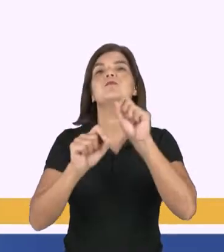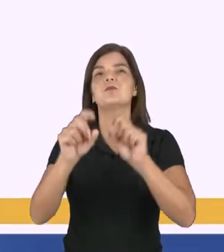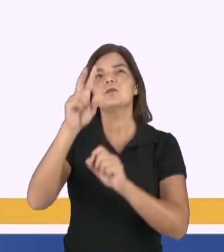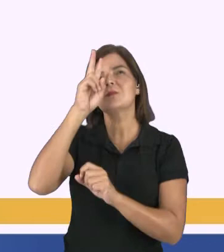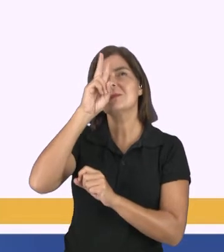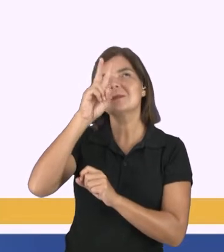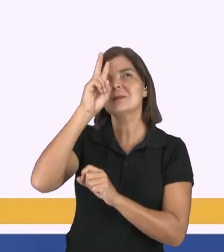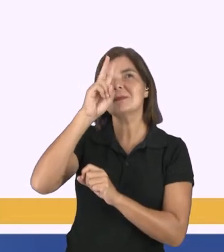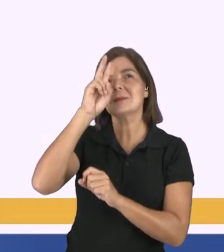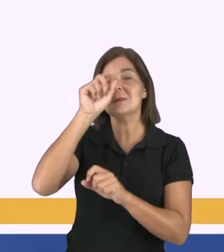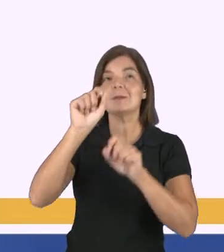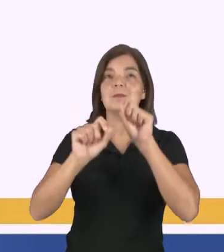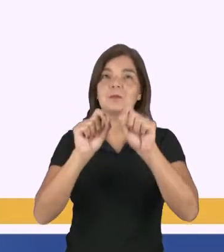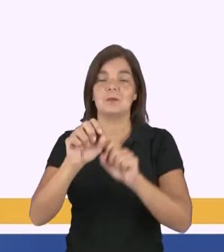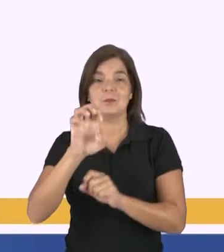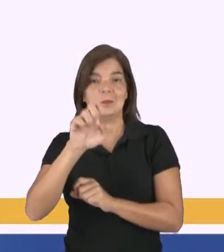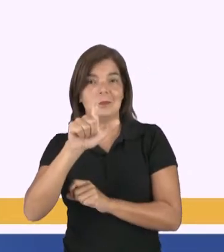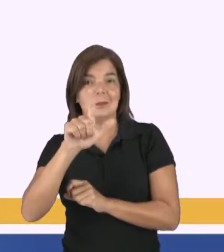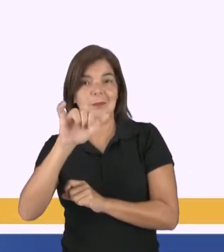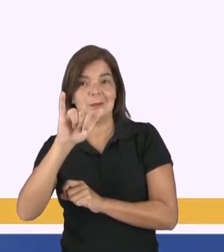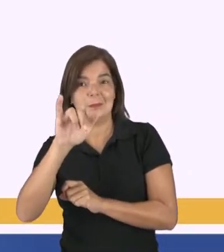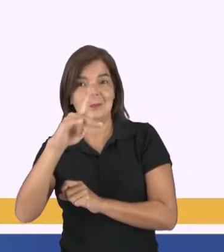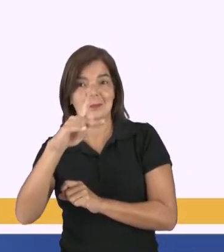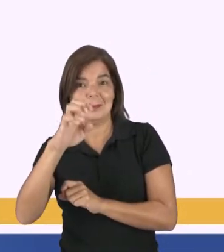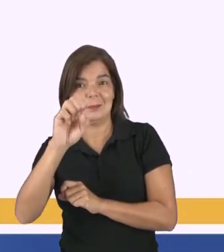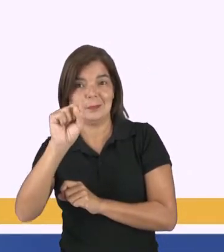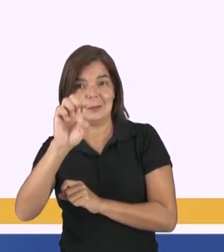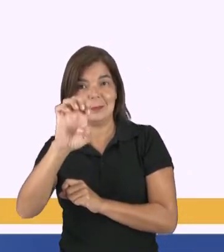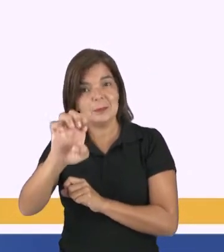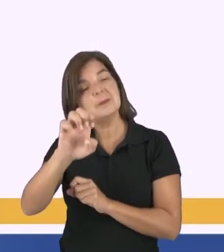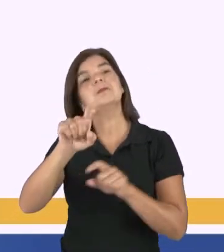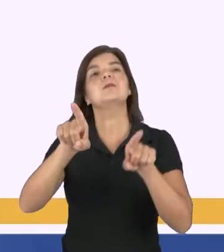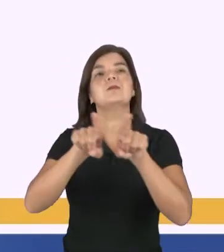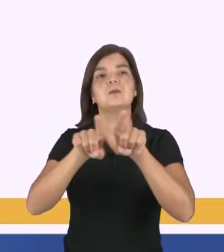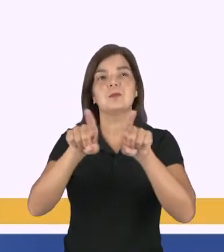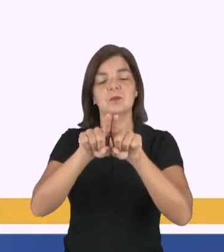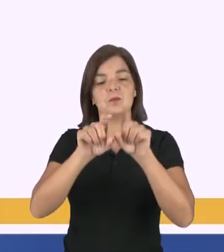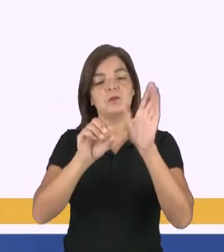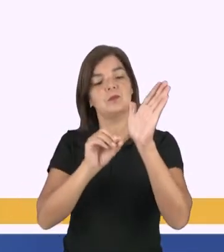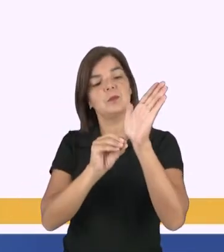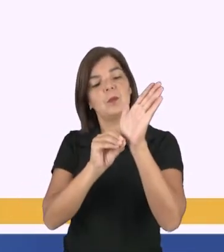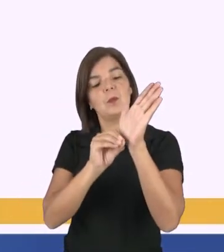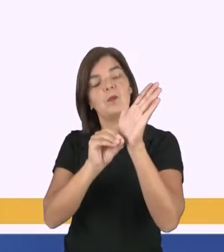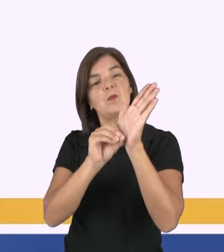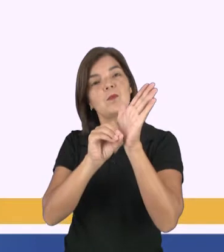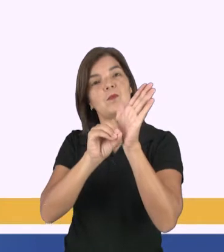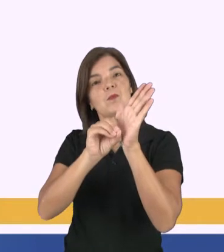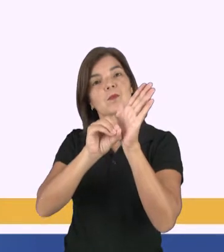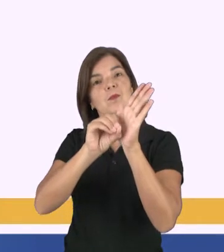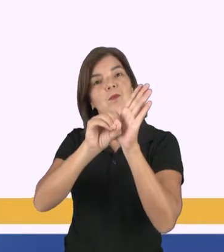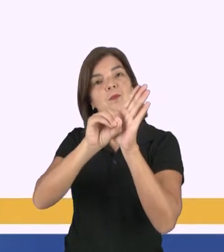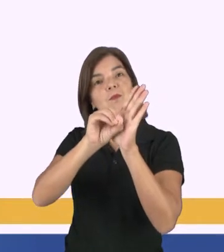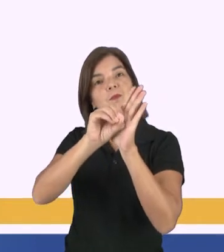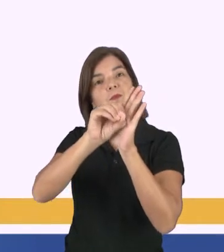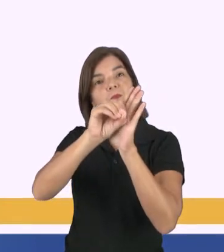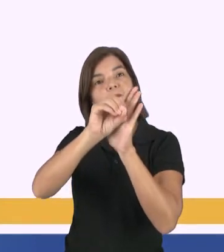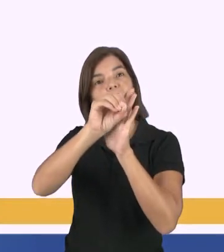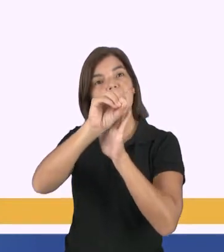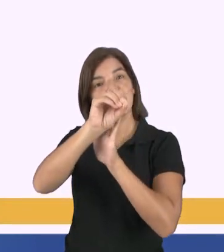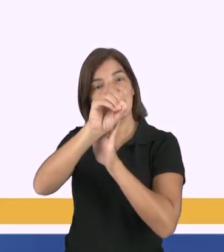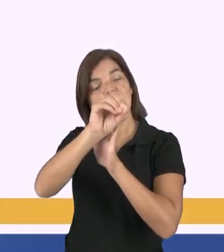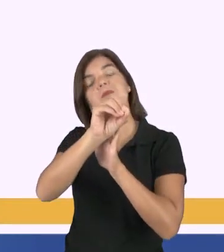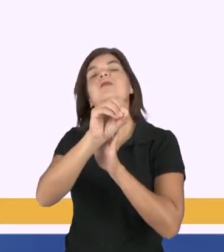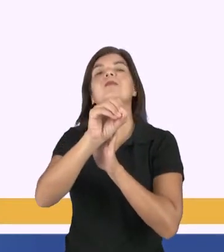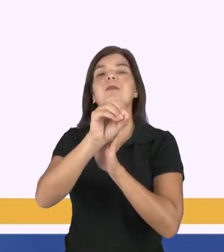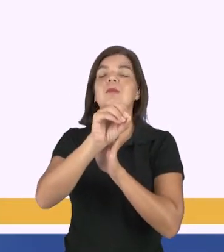Observe nesta figura eu tenho uma elipse na primeira linha depois no primeiro espaço na segunda linha